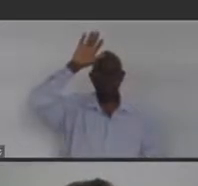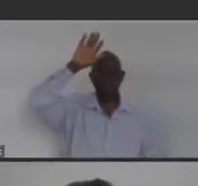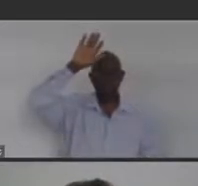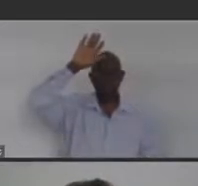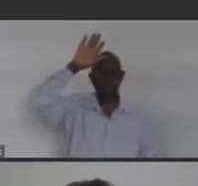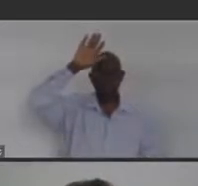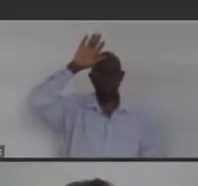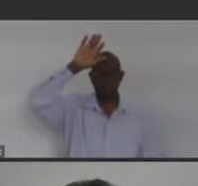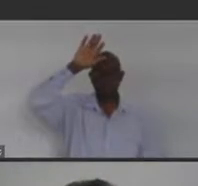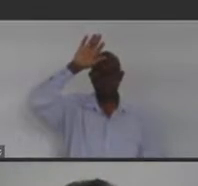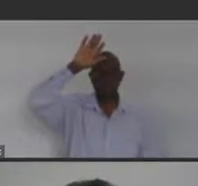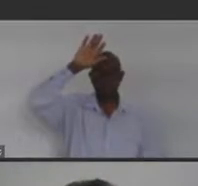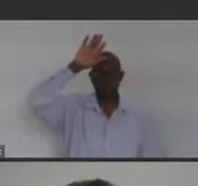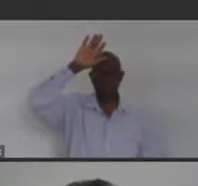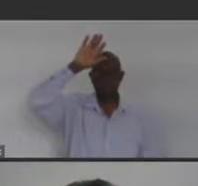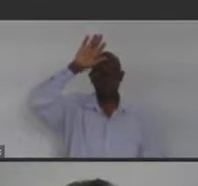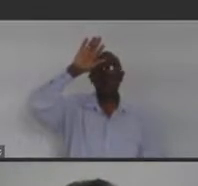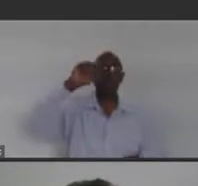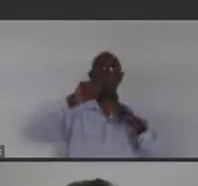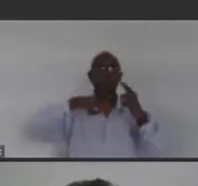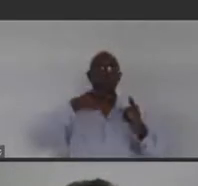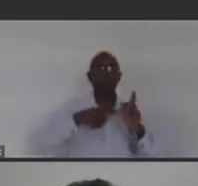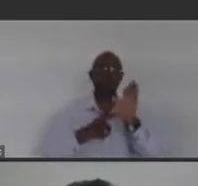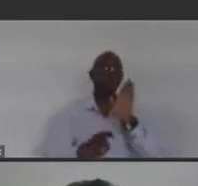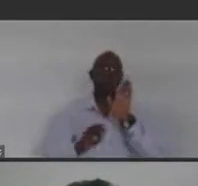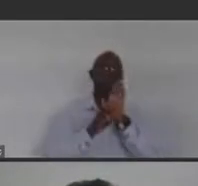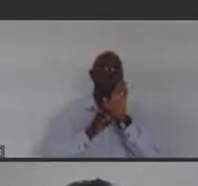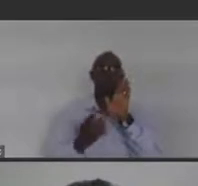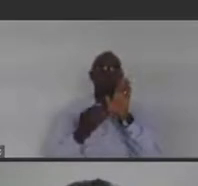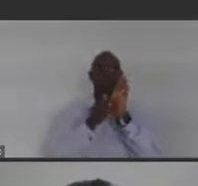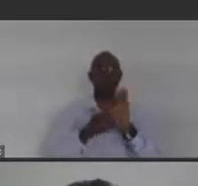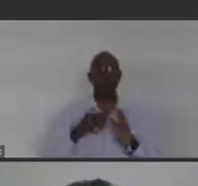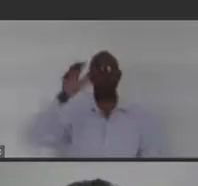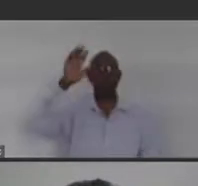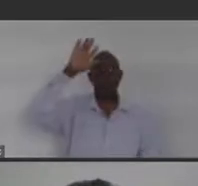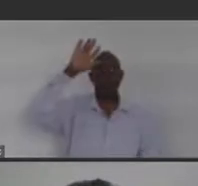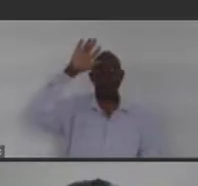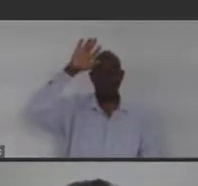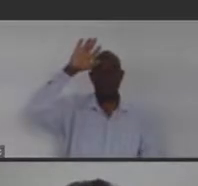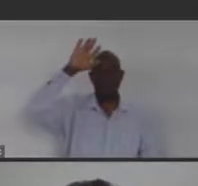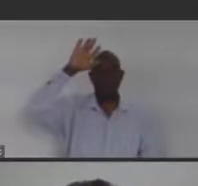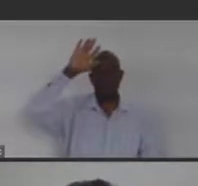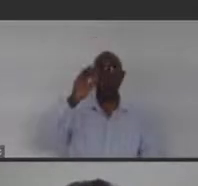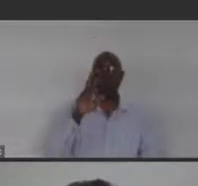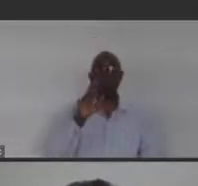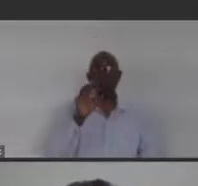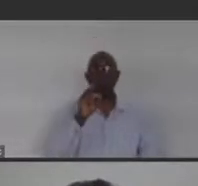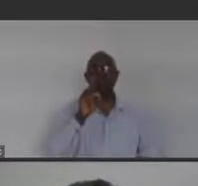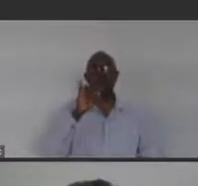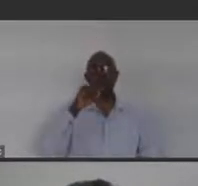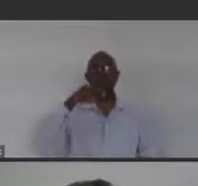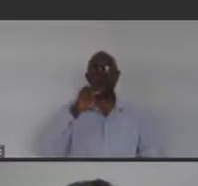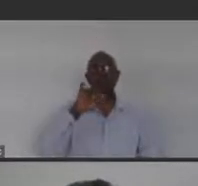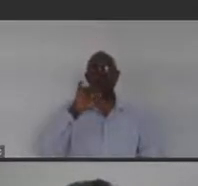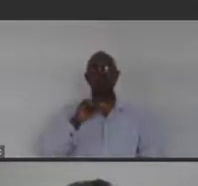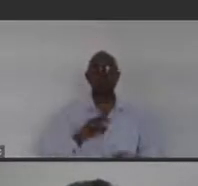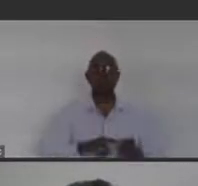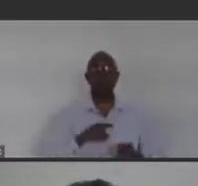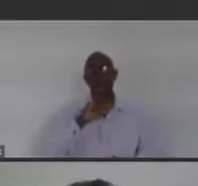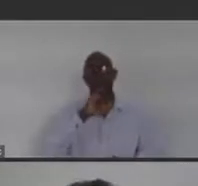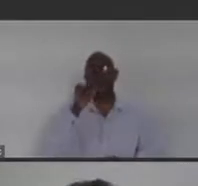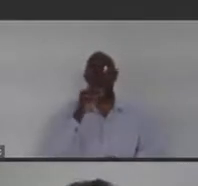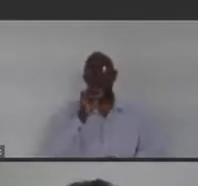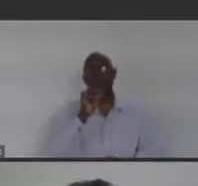que a gente possa constar em ata os nomes dos senhores. Vereador Rodinei, vereador Josué,